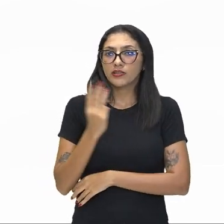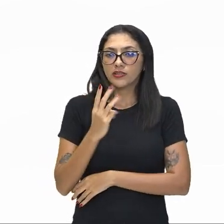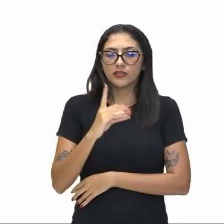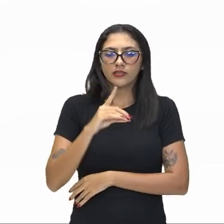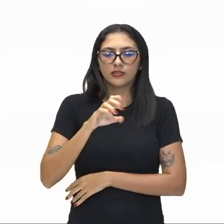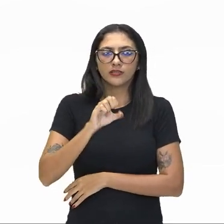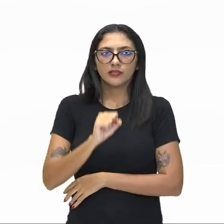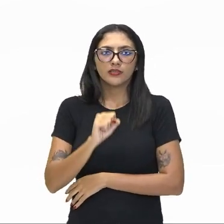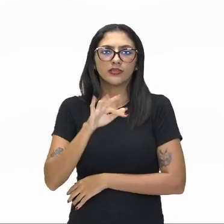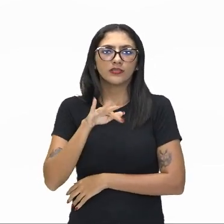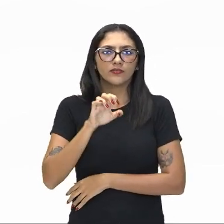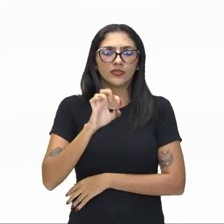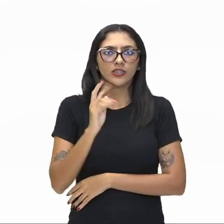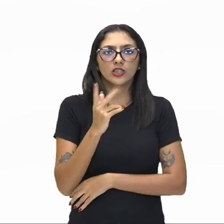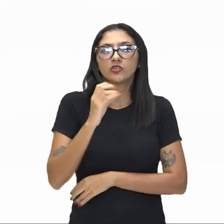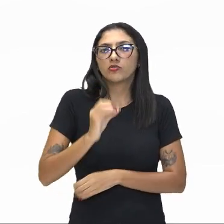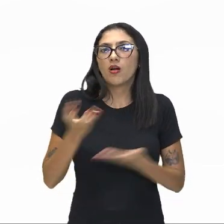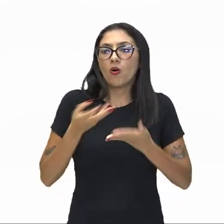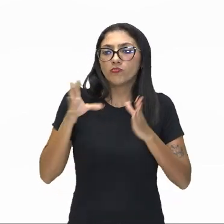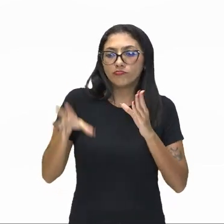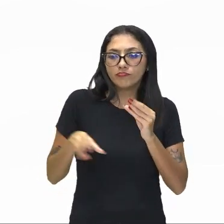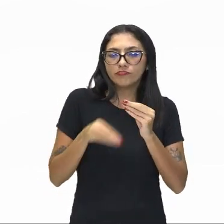Olha só.